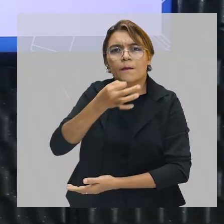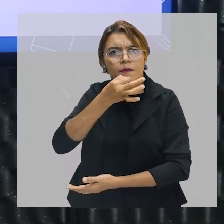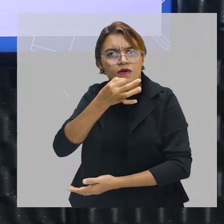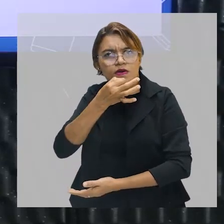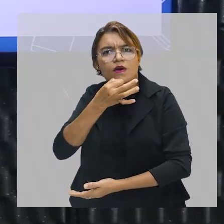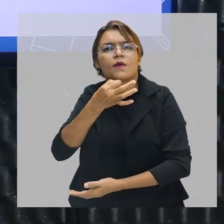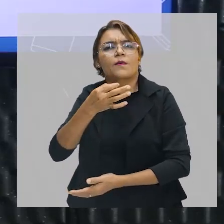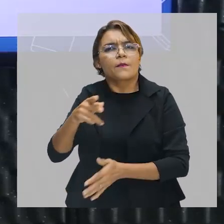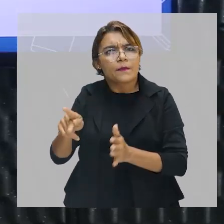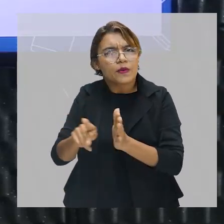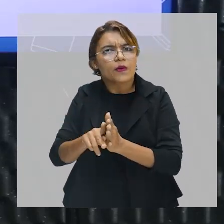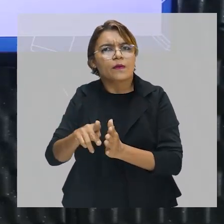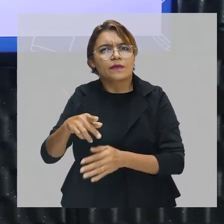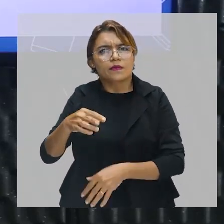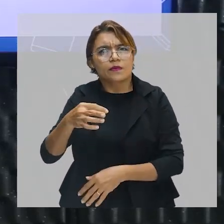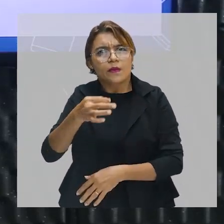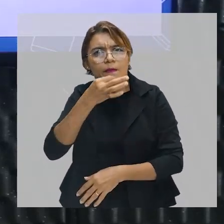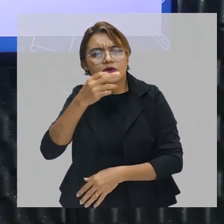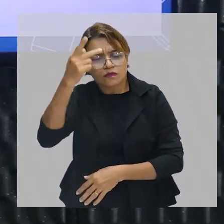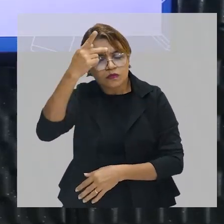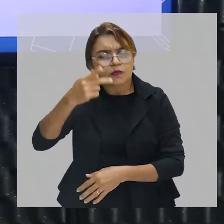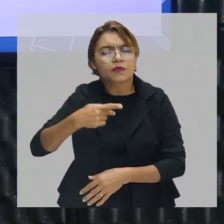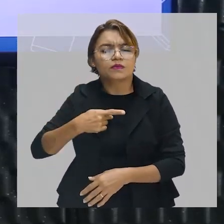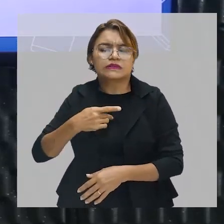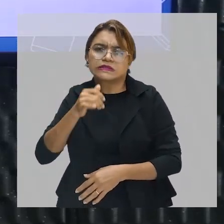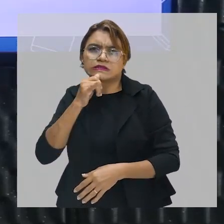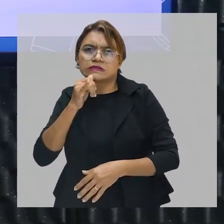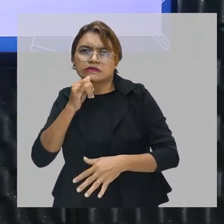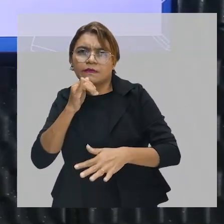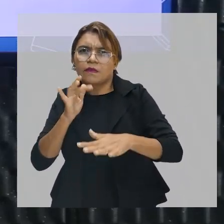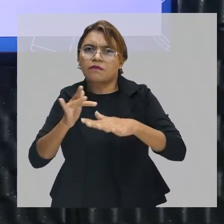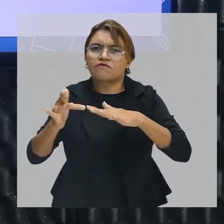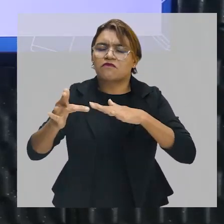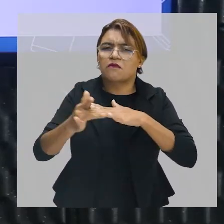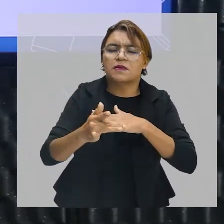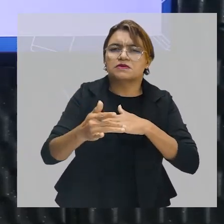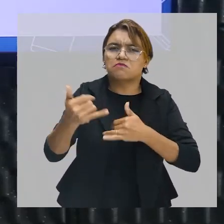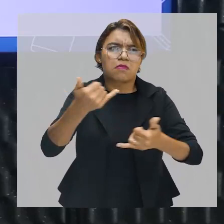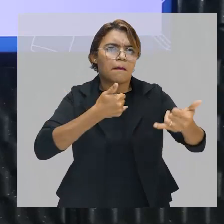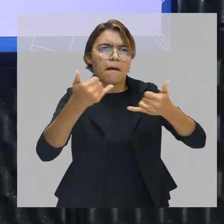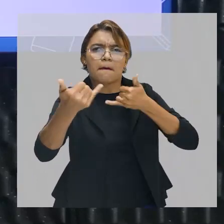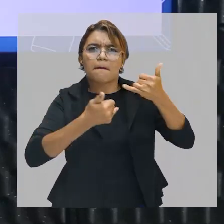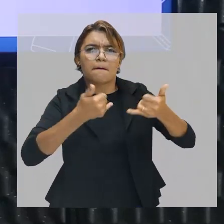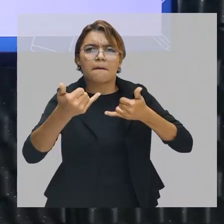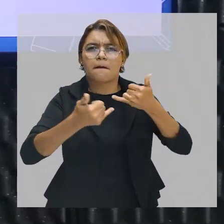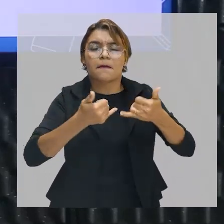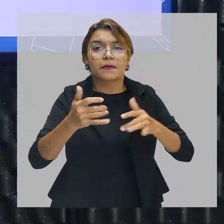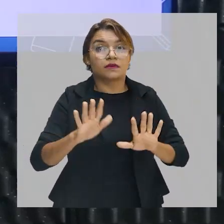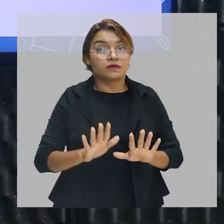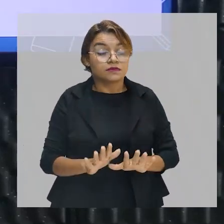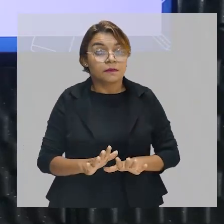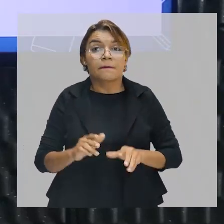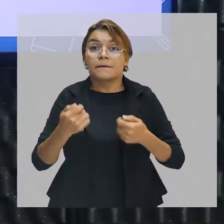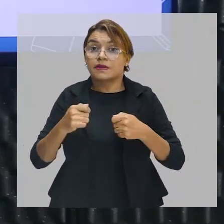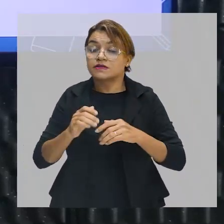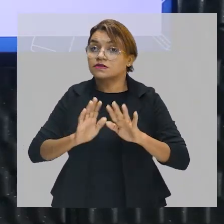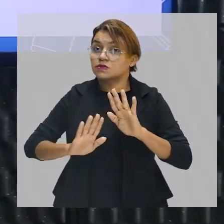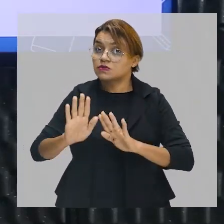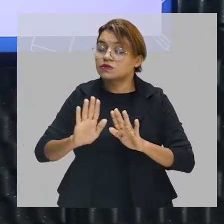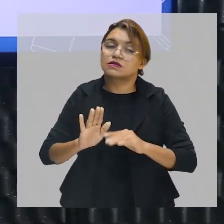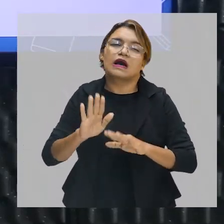informação que aparece na mídia, por toda a informação que aparece na televisão, aquela informação massiva, muitas